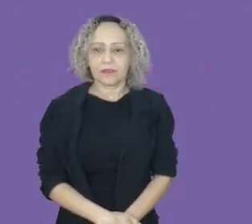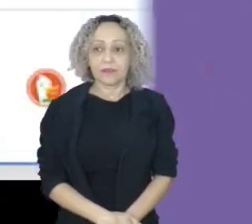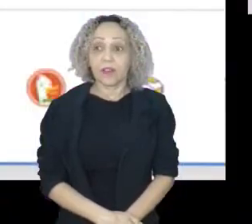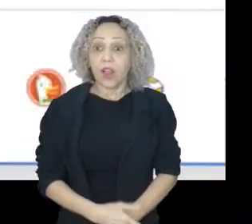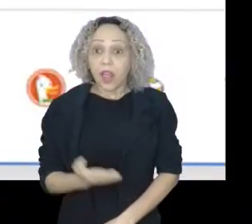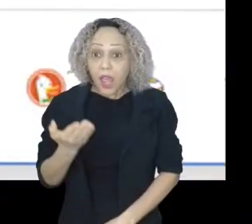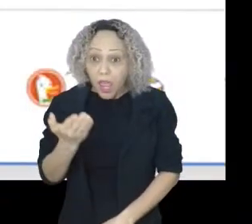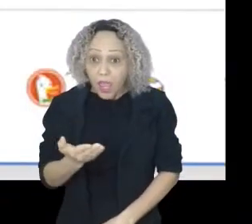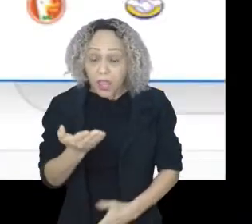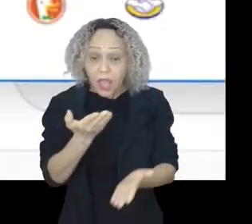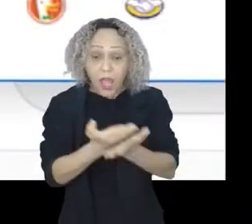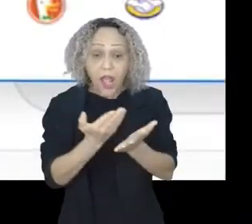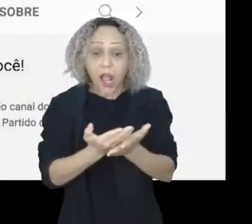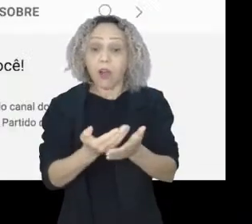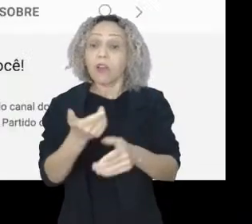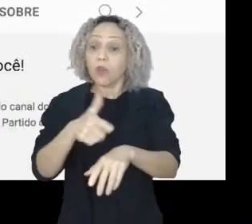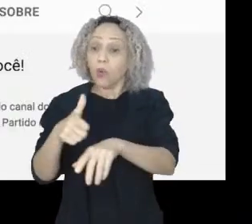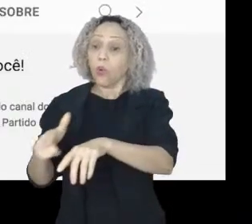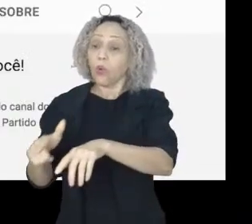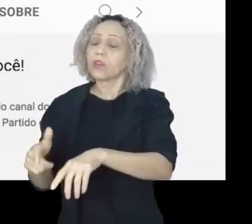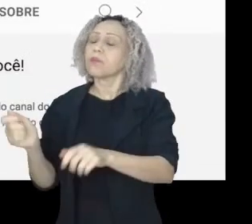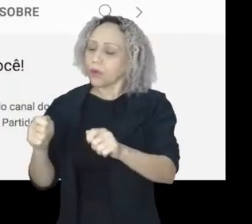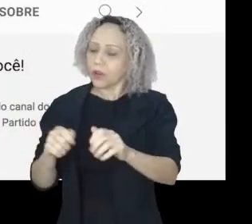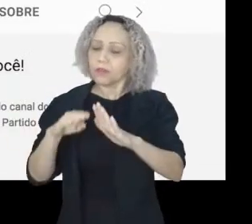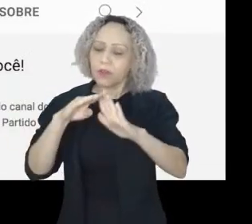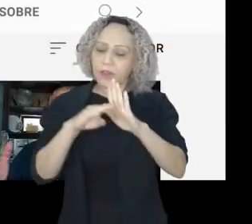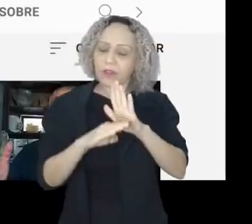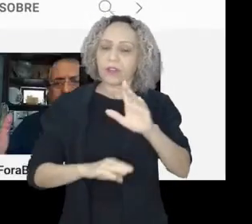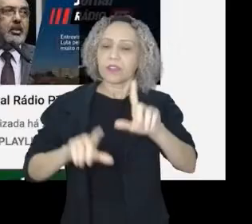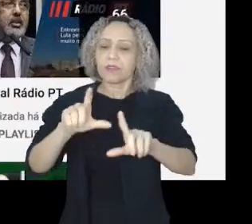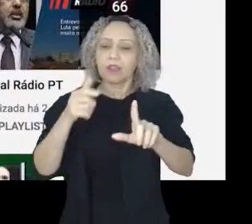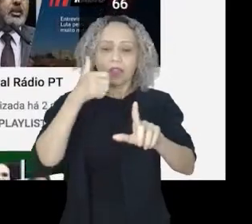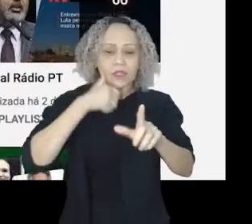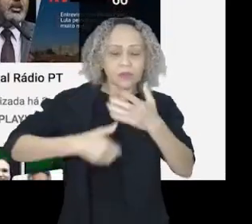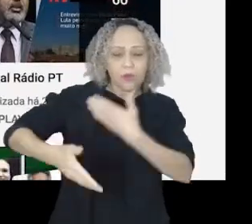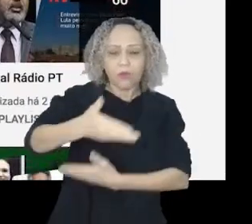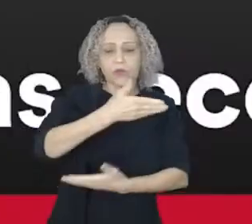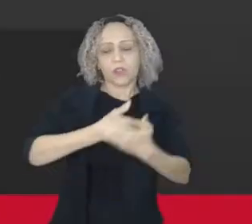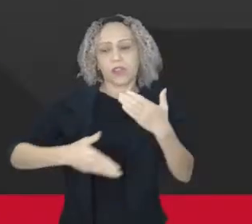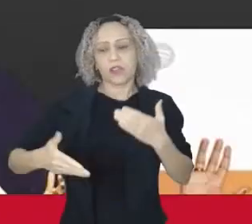Reveja esta e outras aulas na playlist TV Elas por Elas Formação,